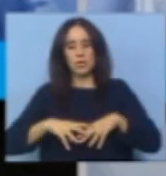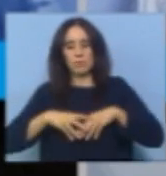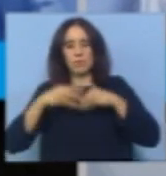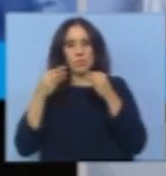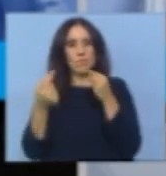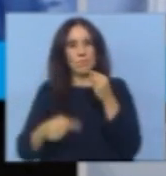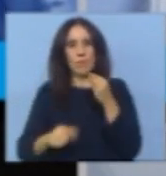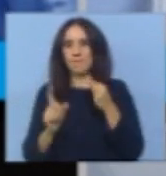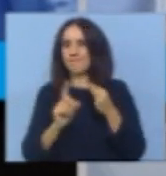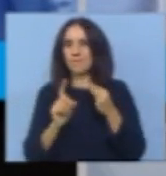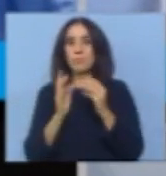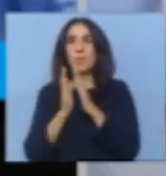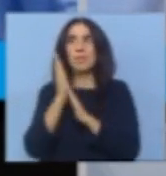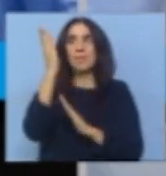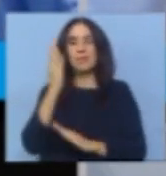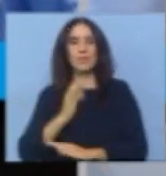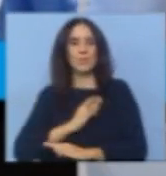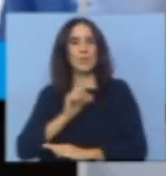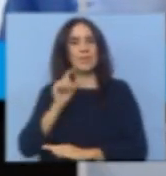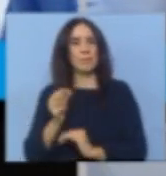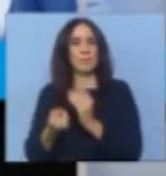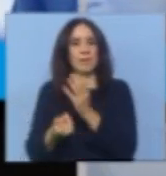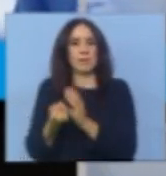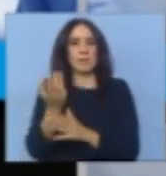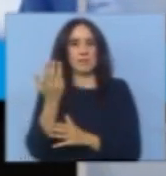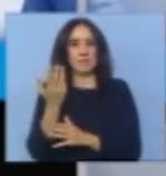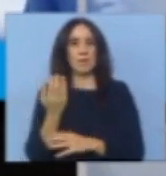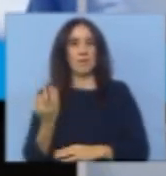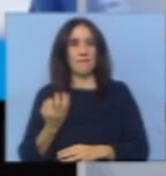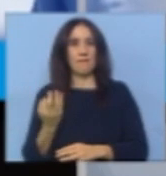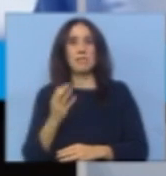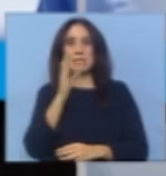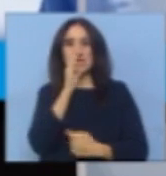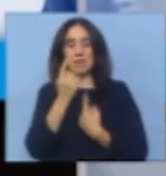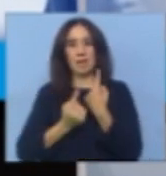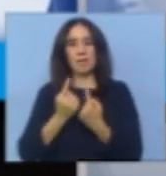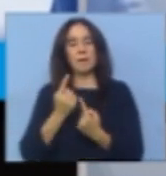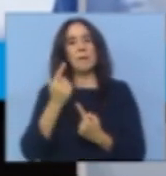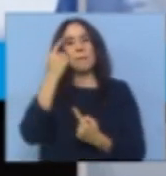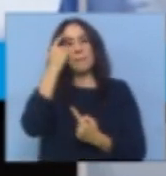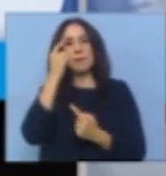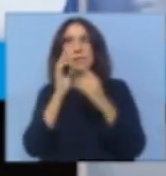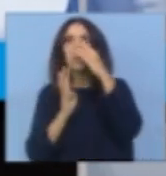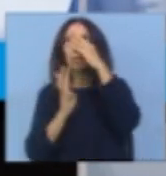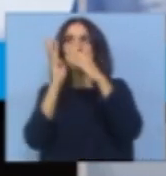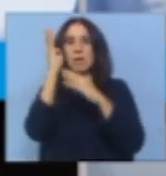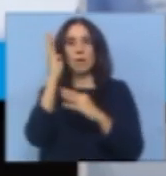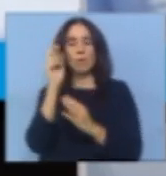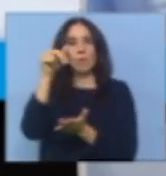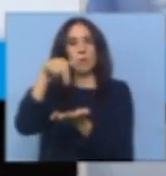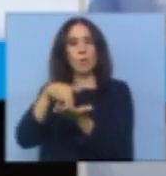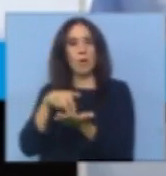espirituais, porque Deus é o Senhor também da criação e, portanto, se alguém pensa chegar ao céu apenas